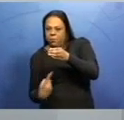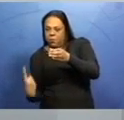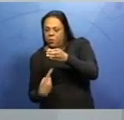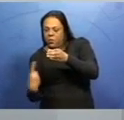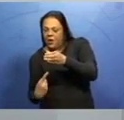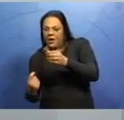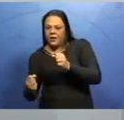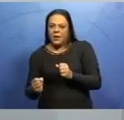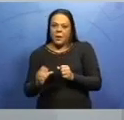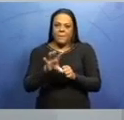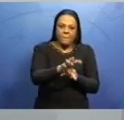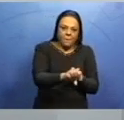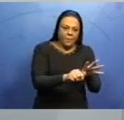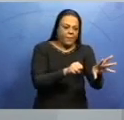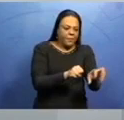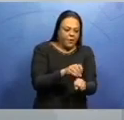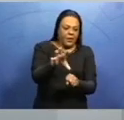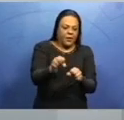Junte.